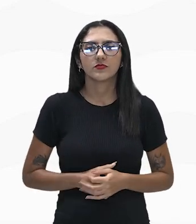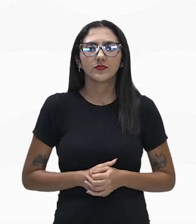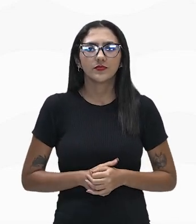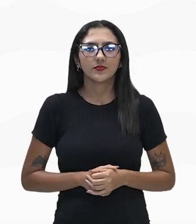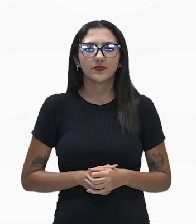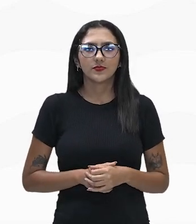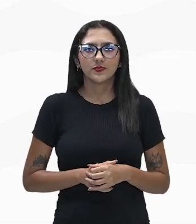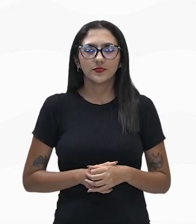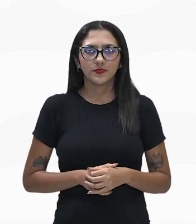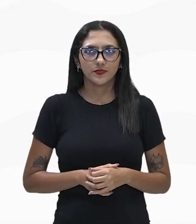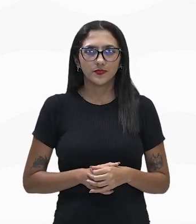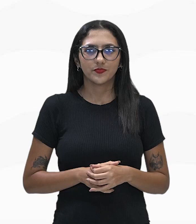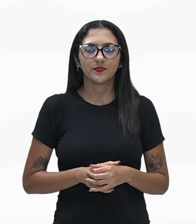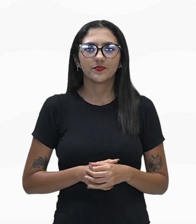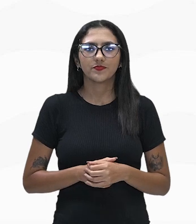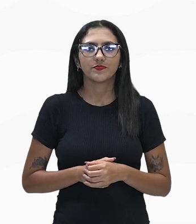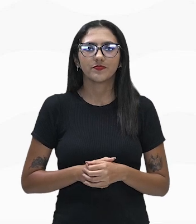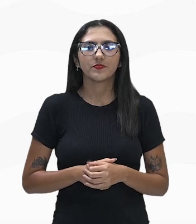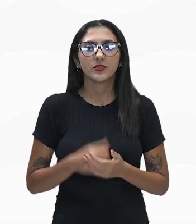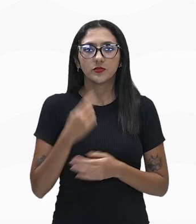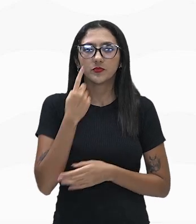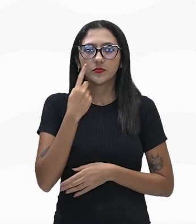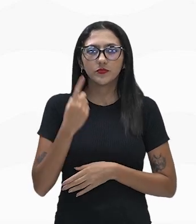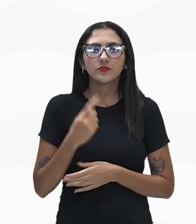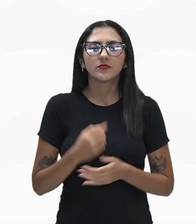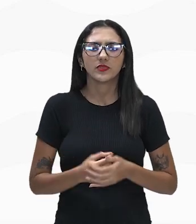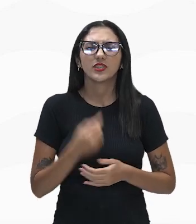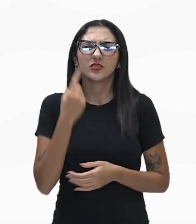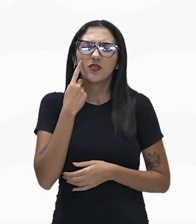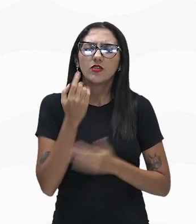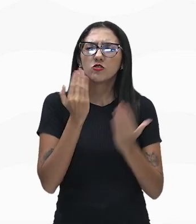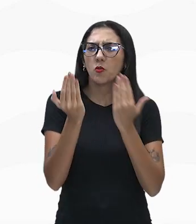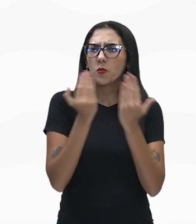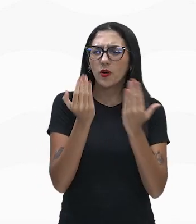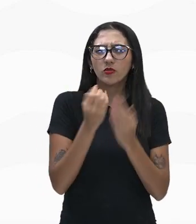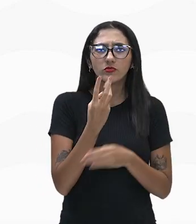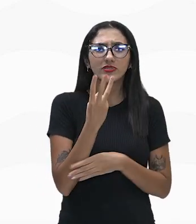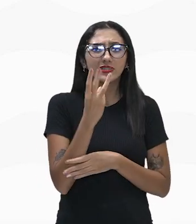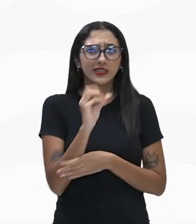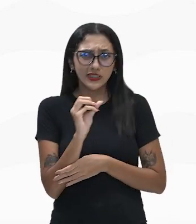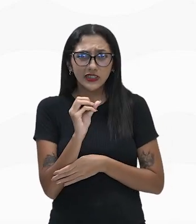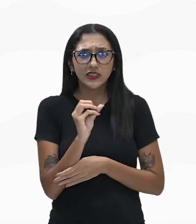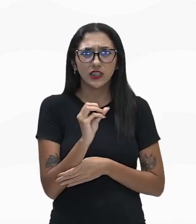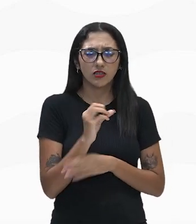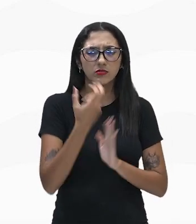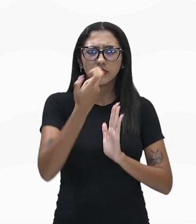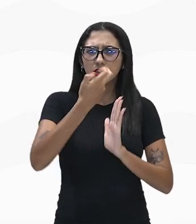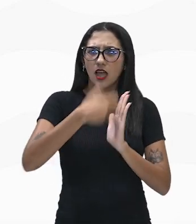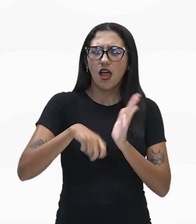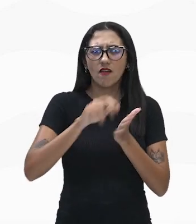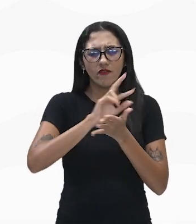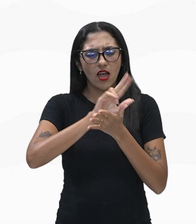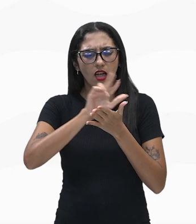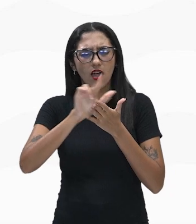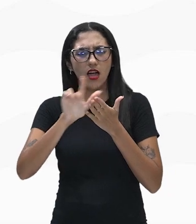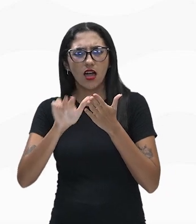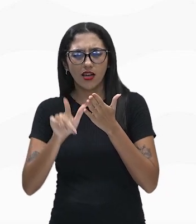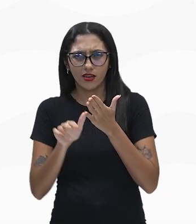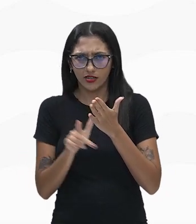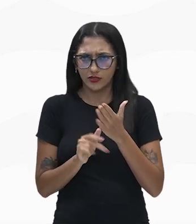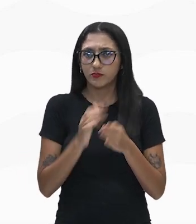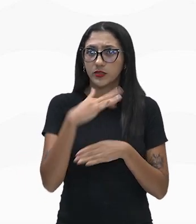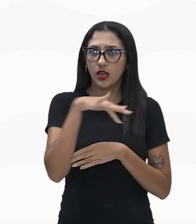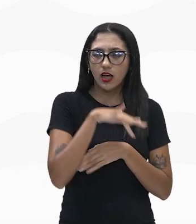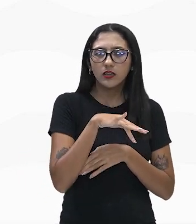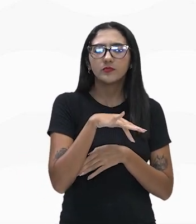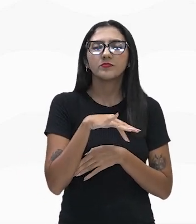1,56%. Ok? Pegamos aí 30 médias no mercado, melhor, 30 taxas, ok? Do mercado.